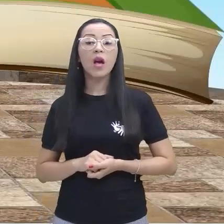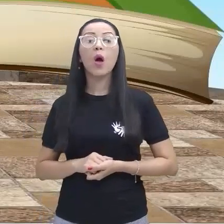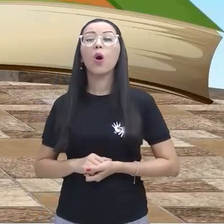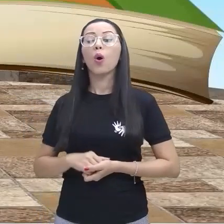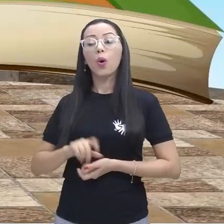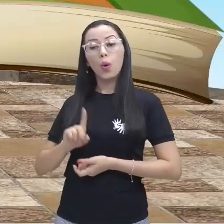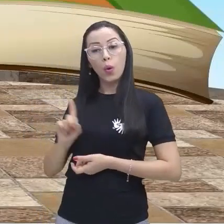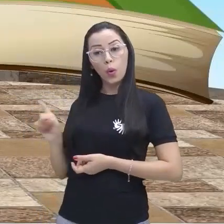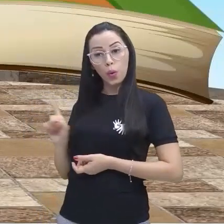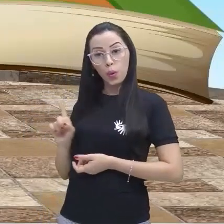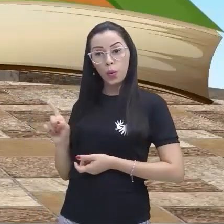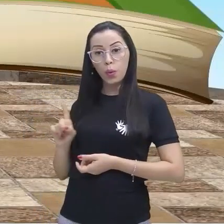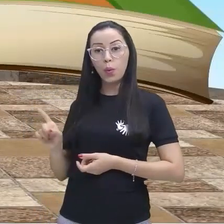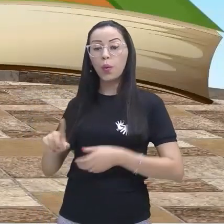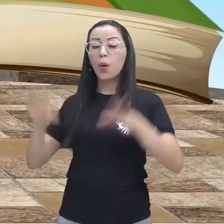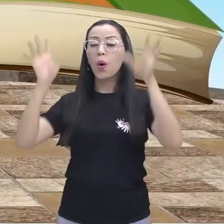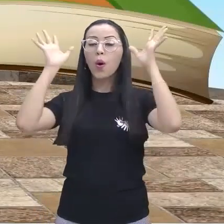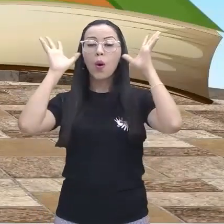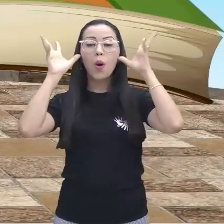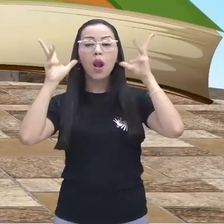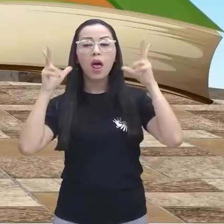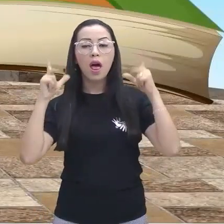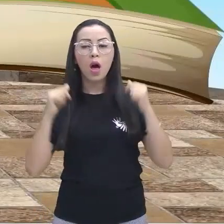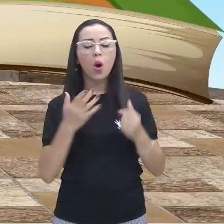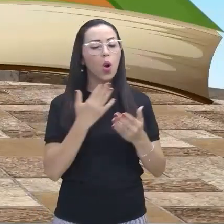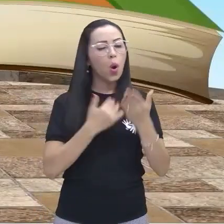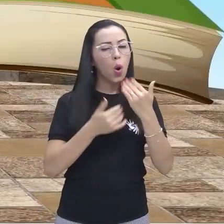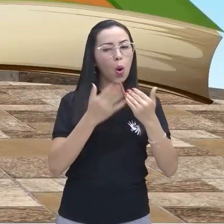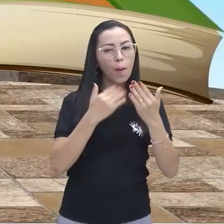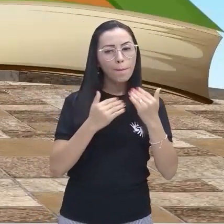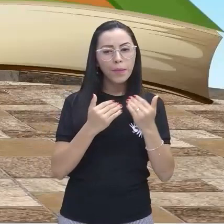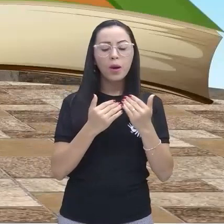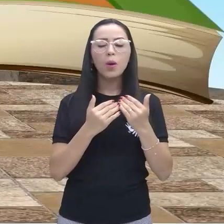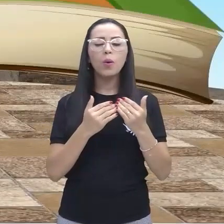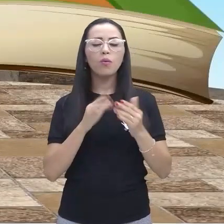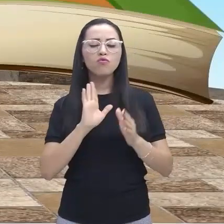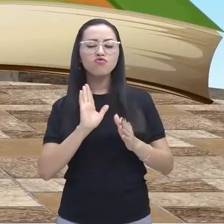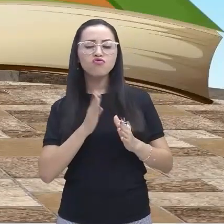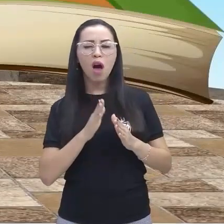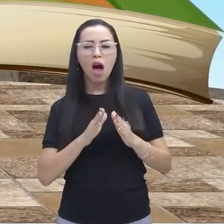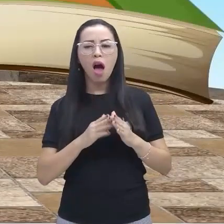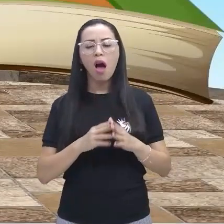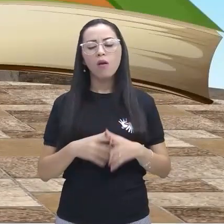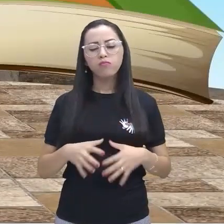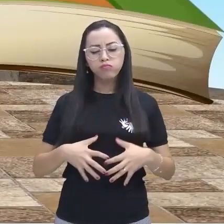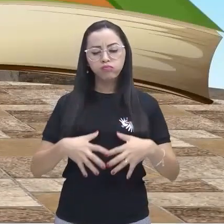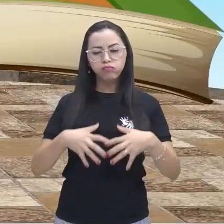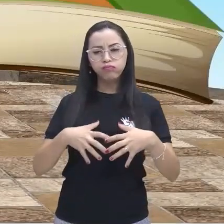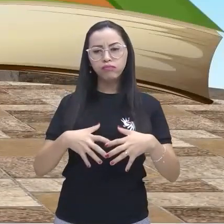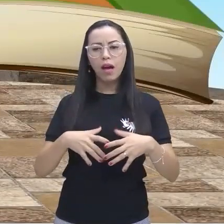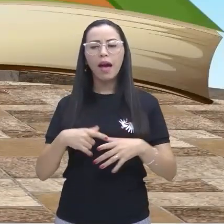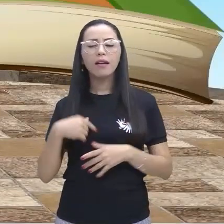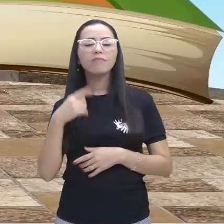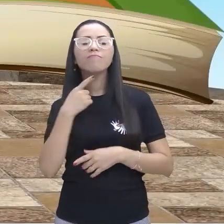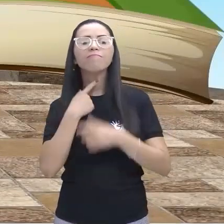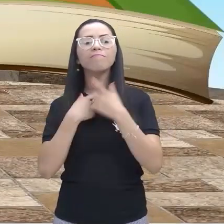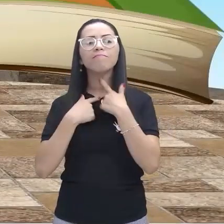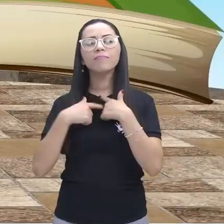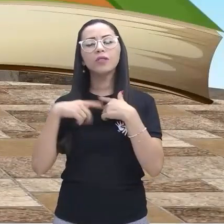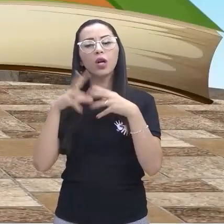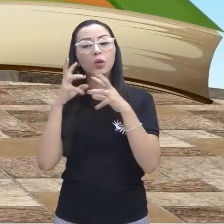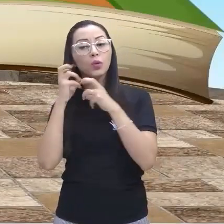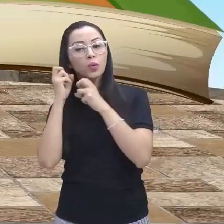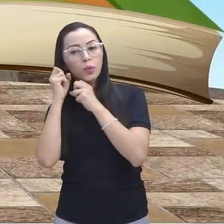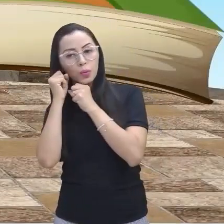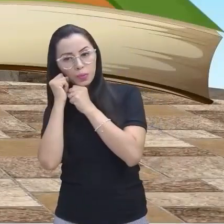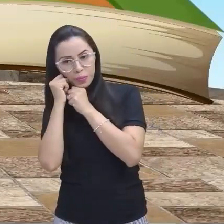dormindo a sexta é a tardinha, quando a pessoa gosta de dormir, e esse leão aqui, ele gosta